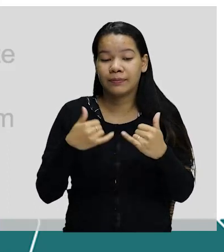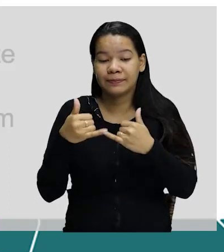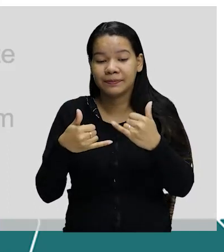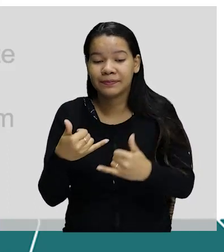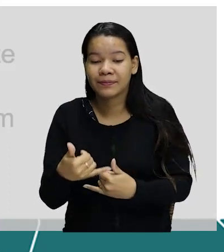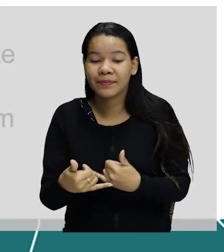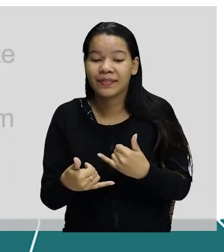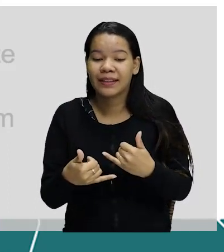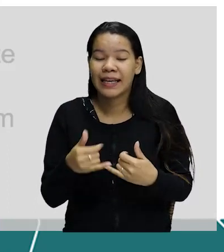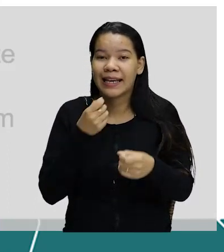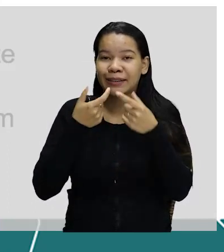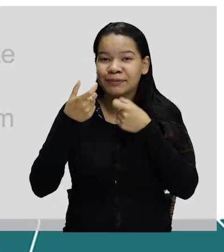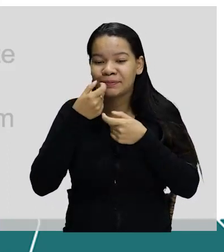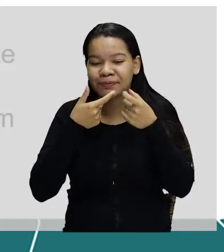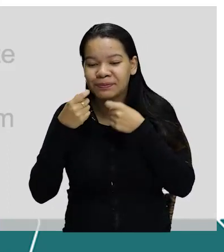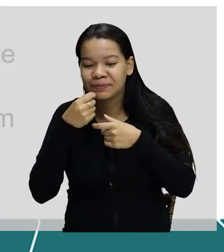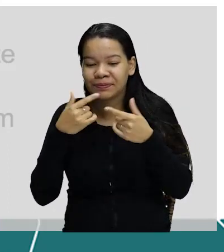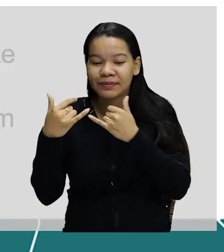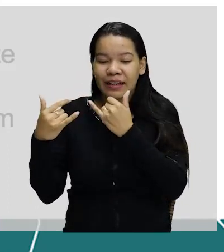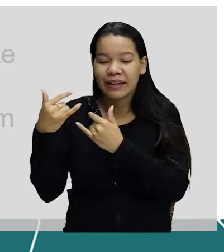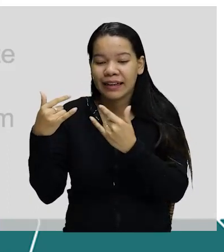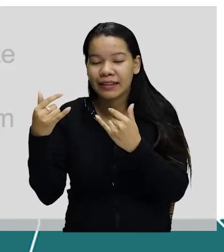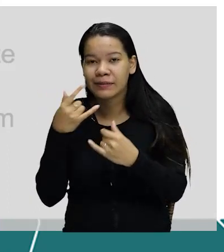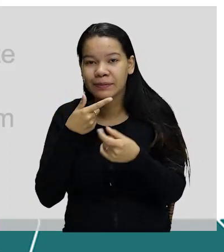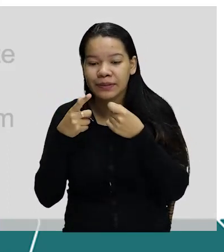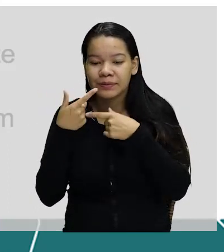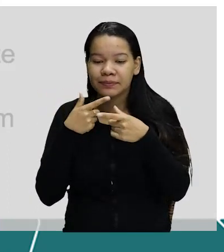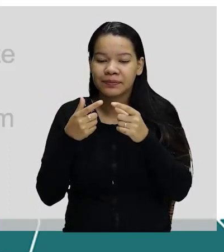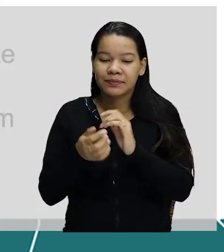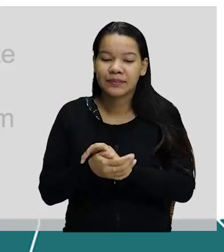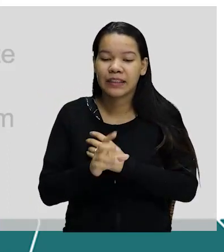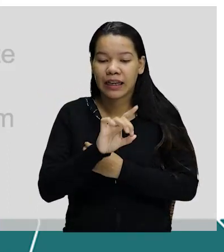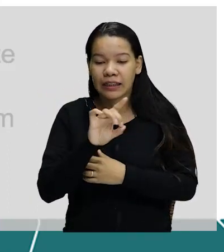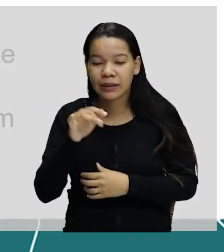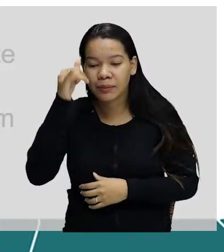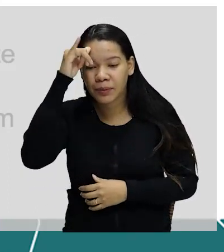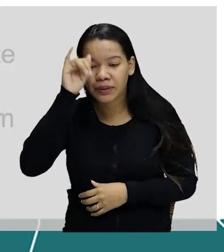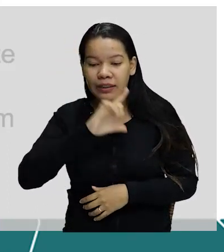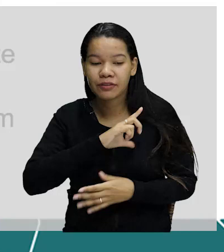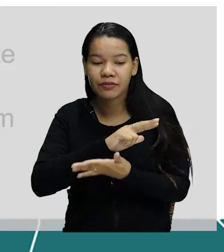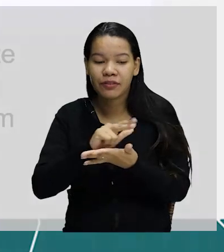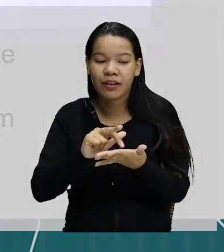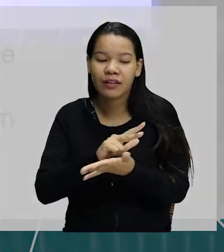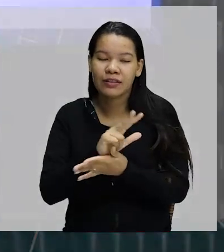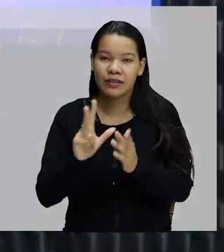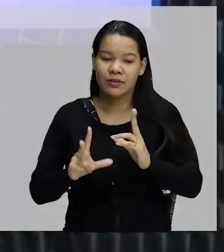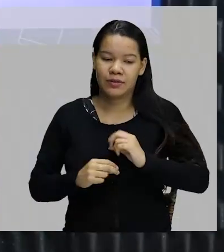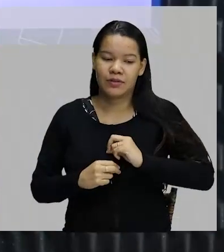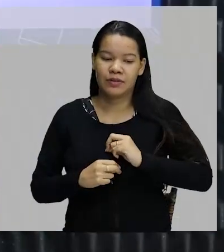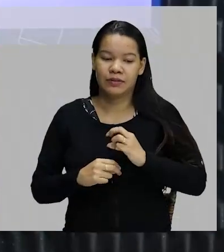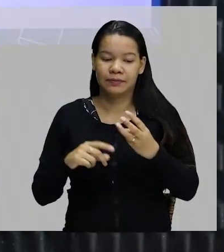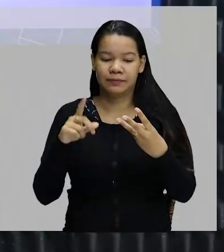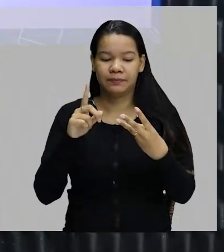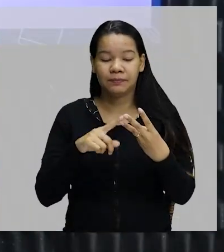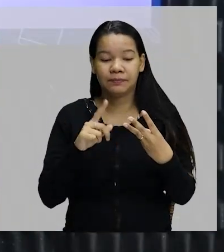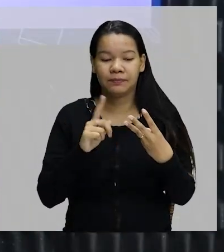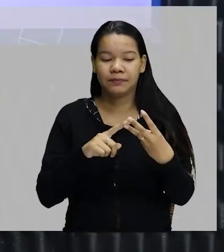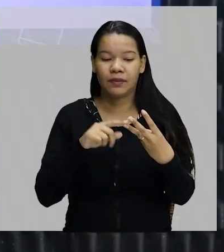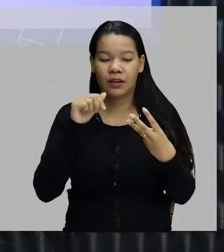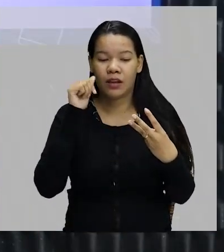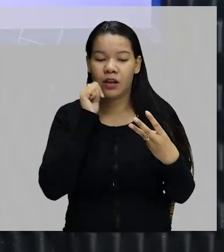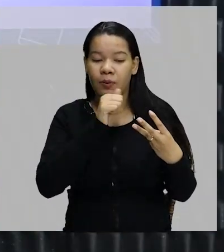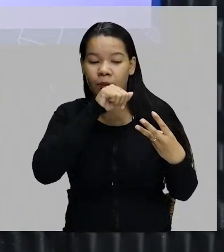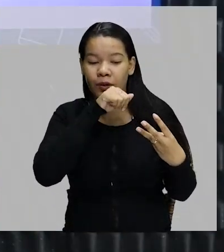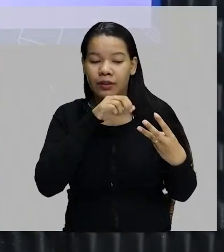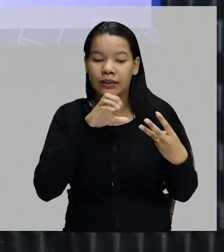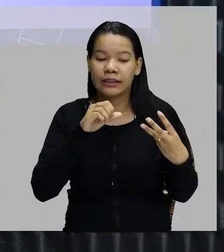personagens. Mãe Catirina, a mulher de Pai Francisco, foi quem desejou comer a língua do boi.